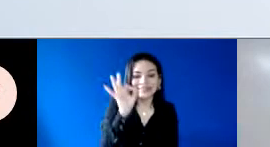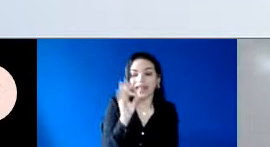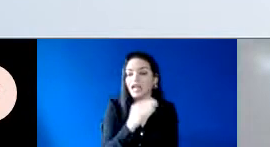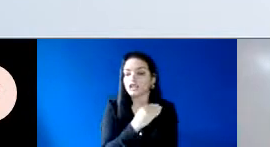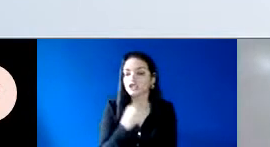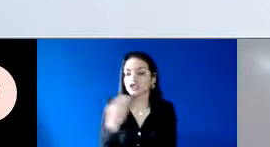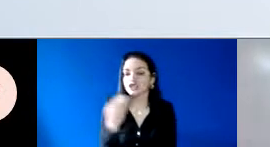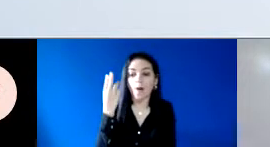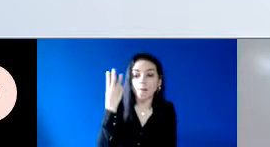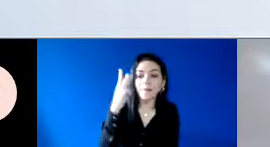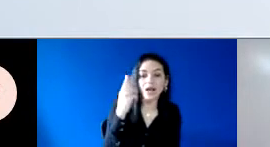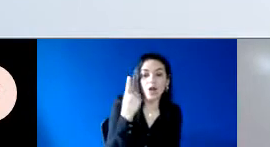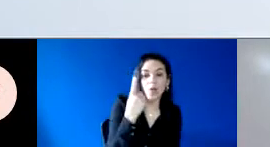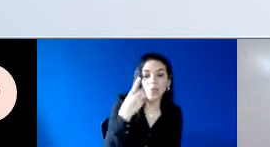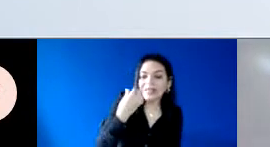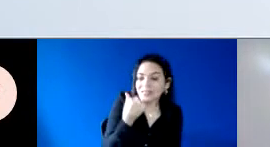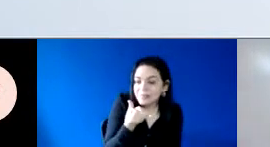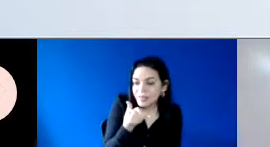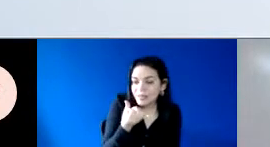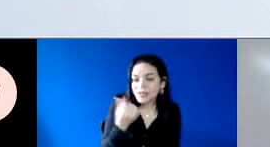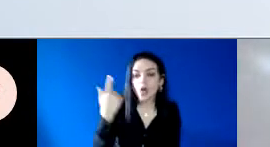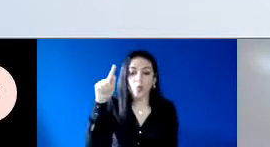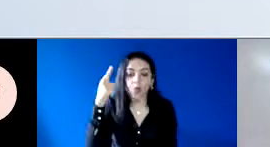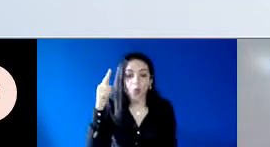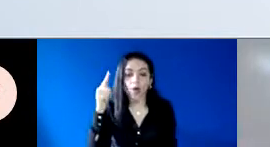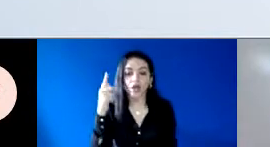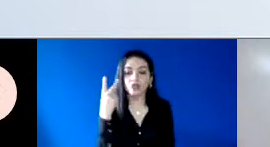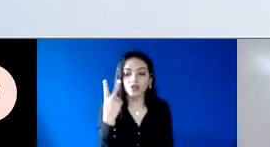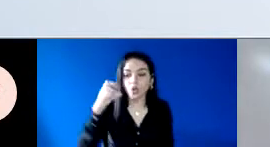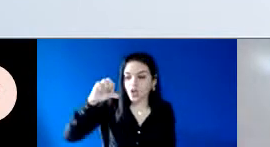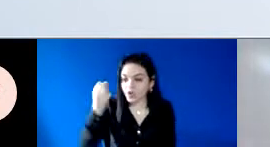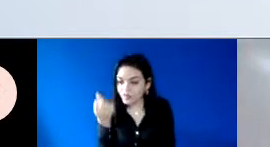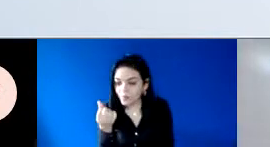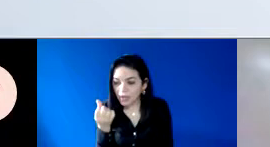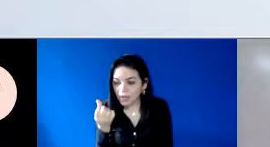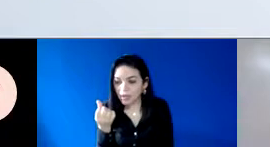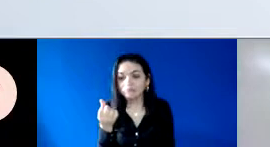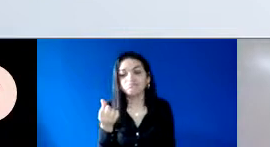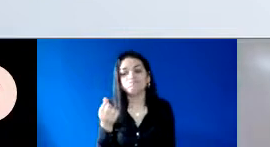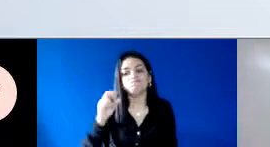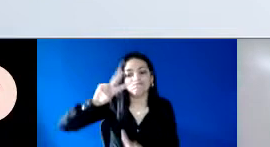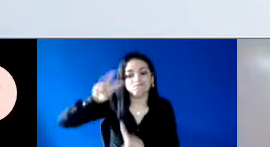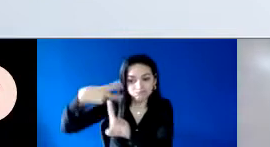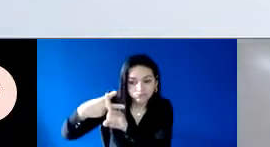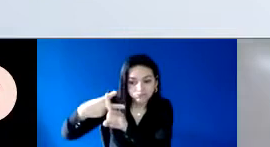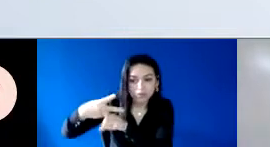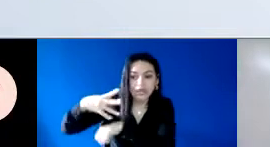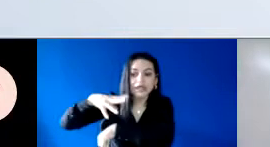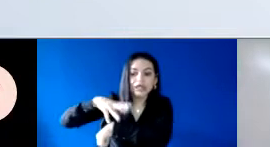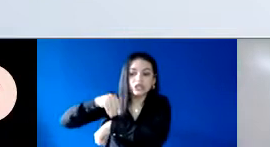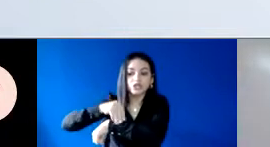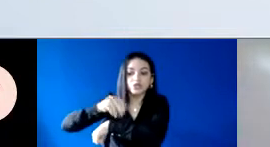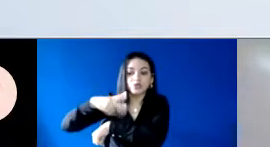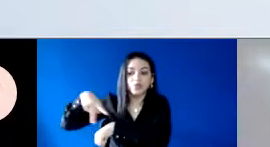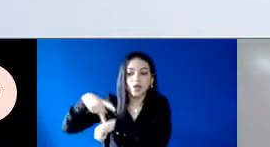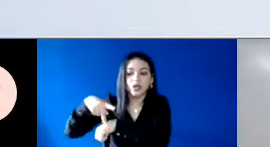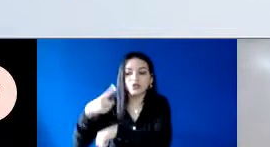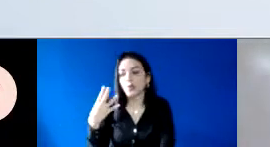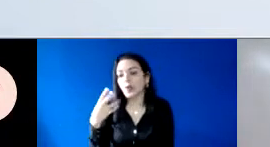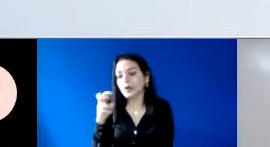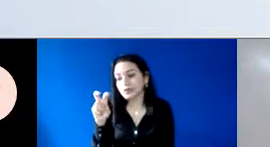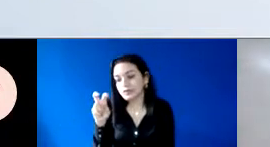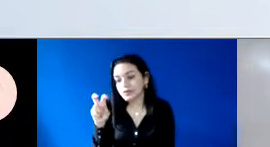população. Maranhão, 1,36, Goiás, 2,96, mais do dobro, e Suécia, 1,45, um pouco maior